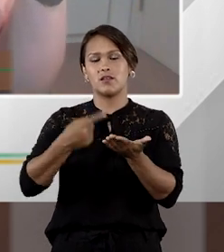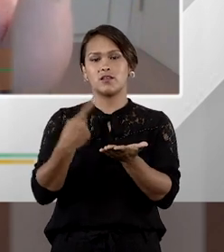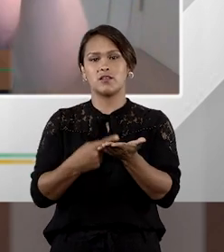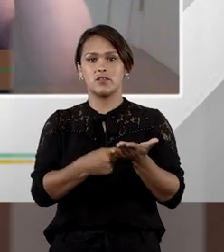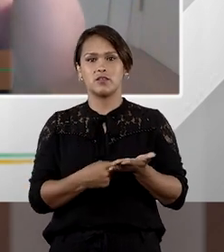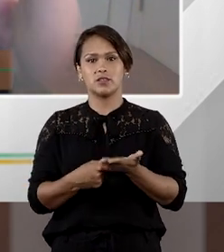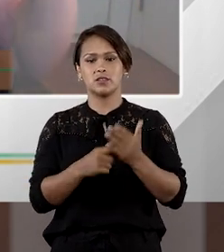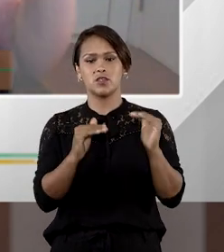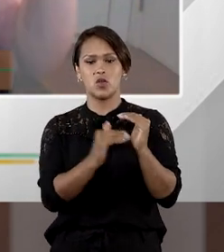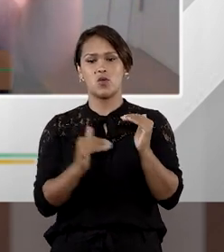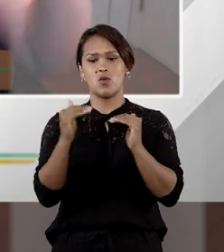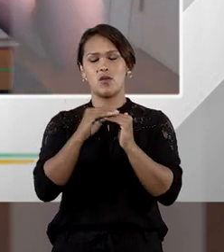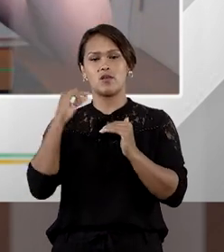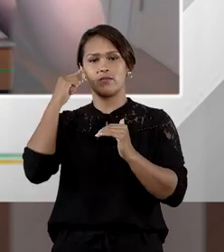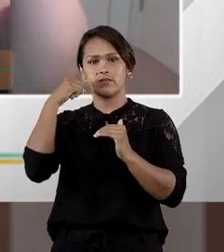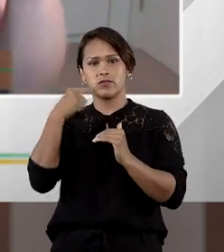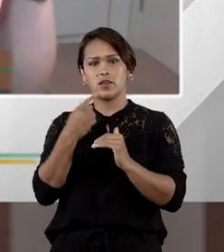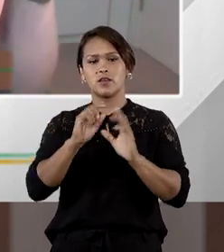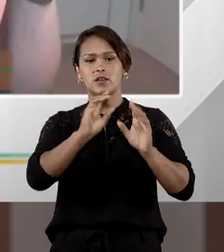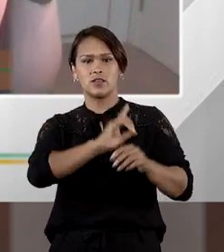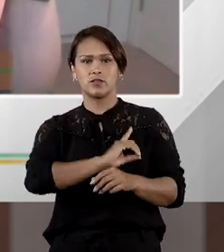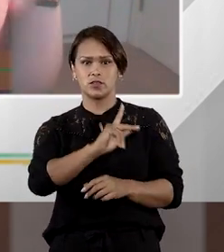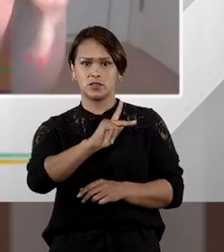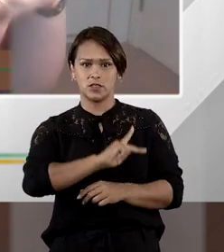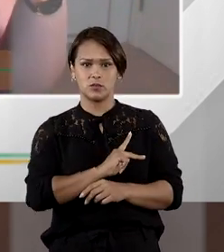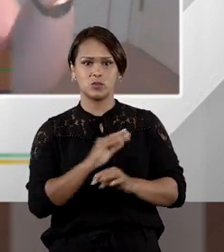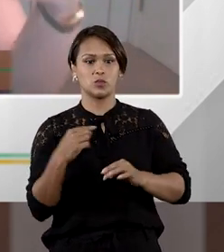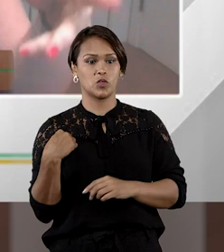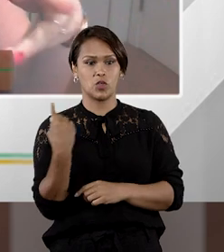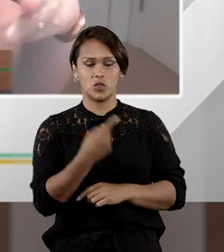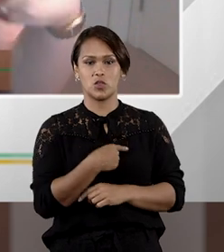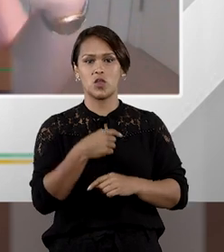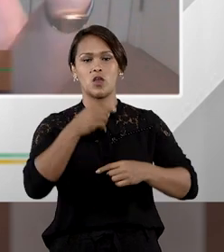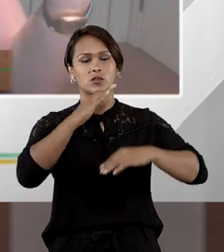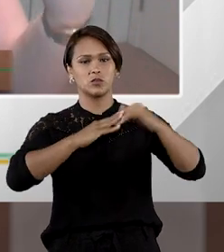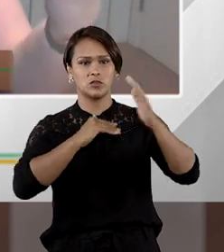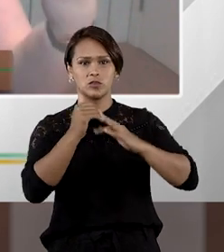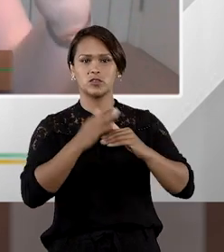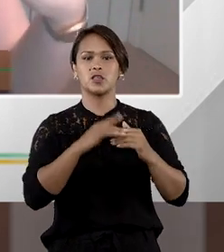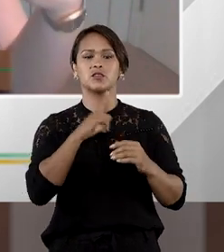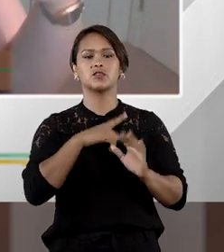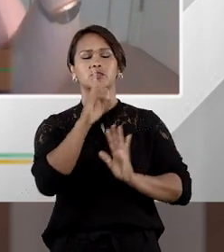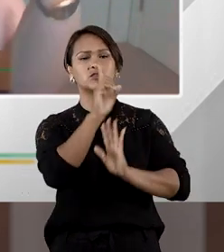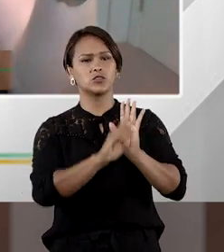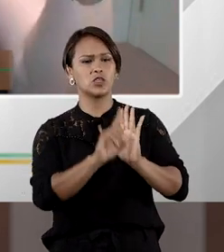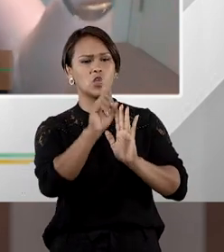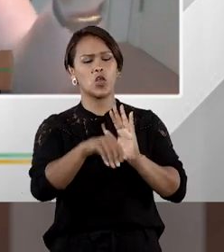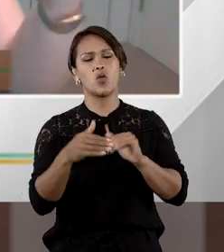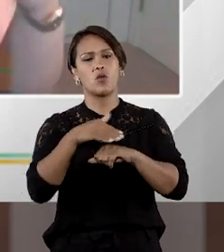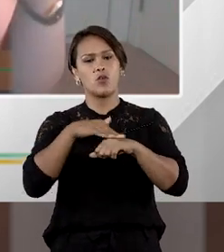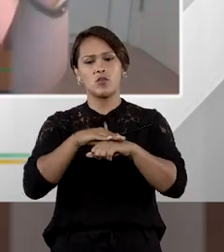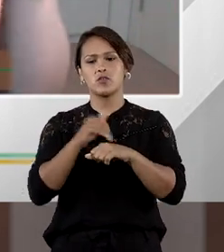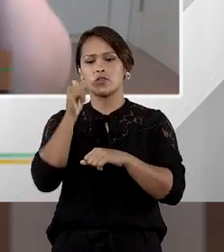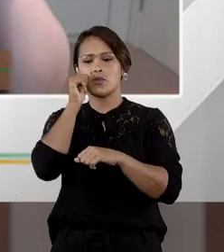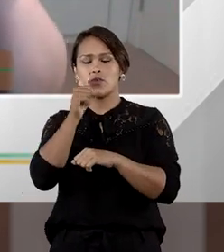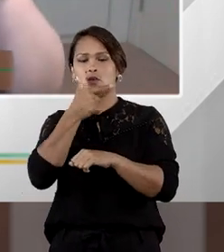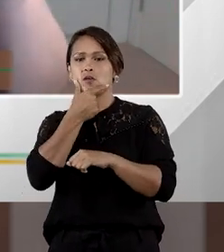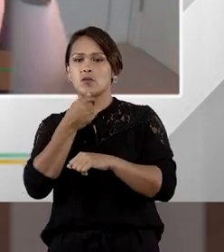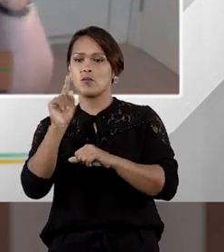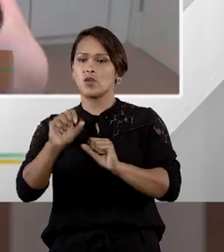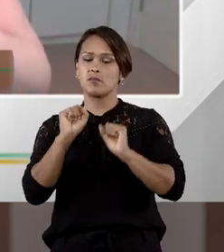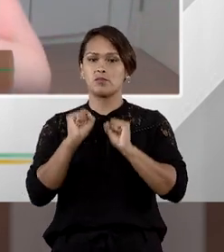no nível advocatício, das defensorias. Então, nós, profissionais do direito, temos condição de conversar com o colega, com a colega,